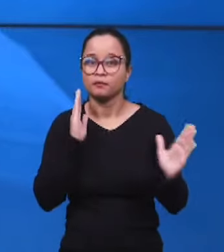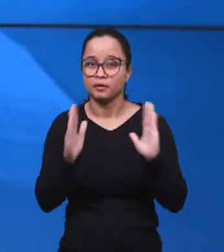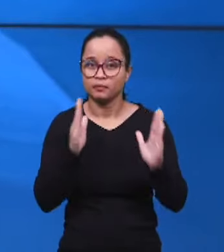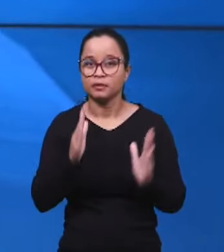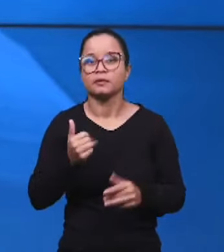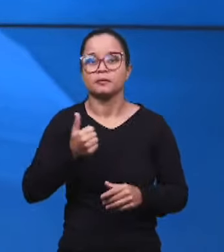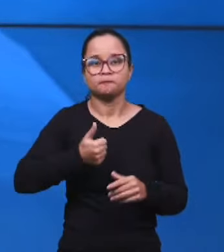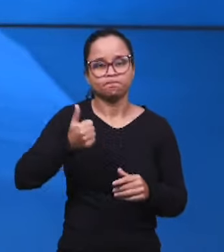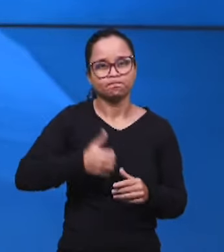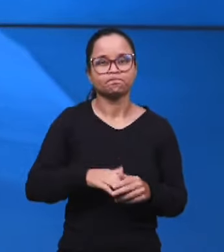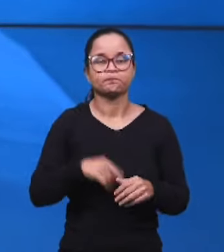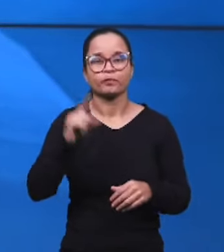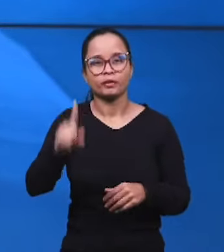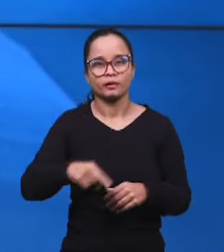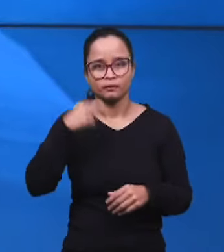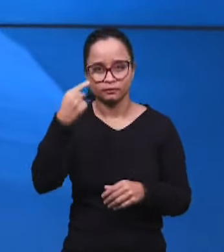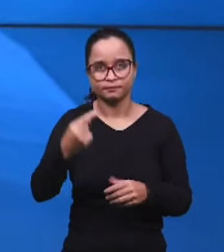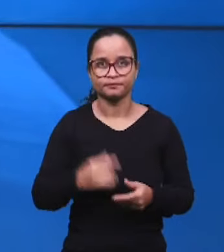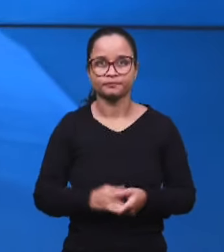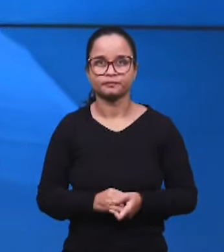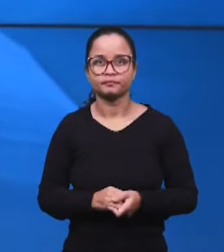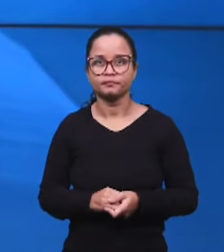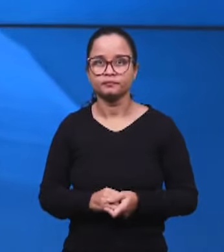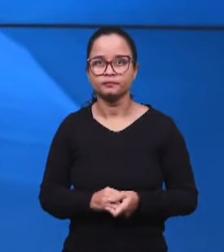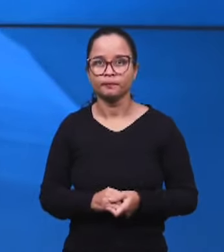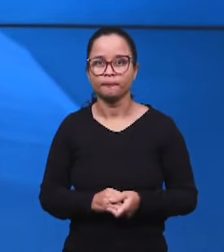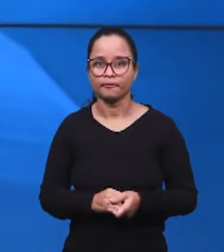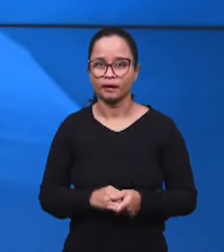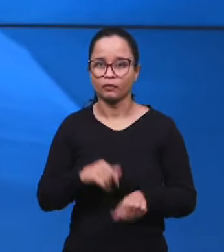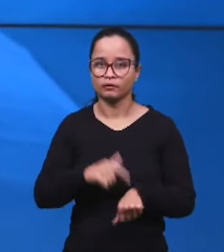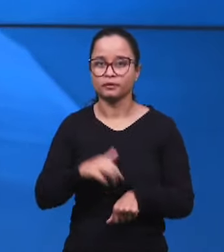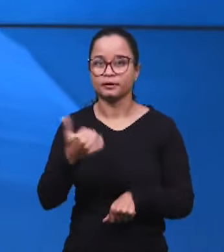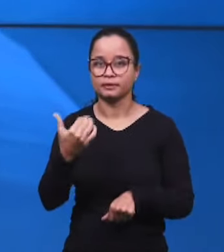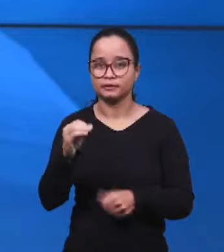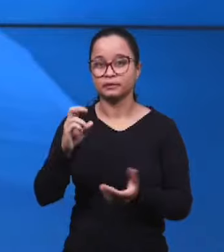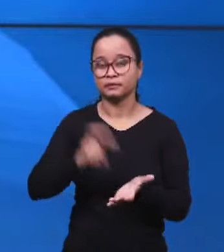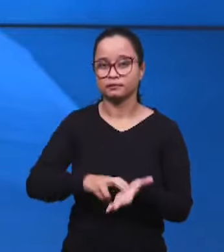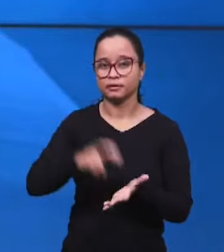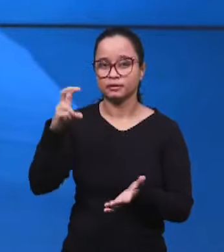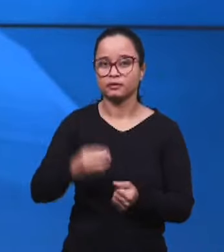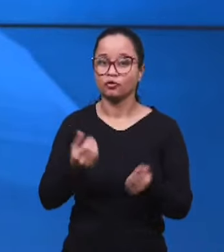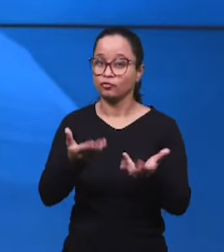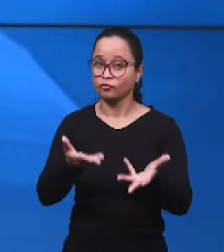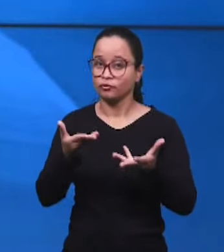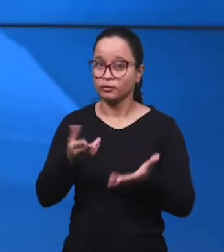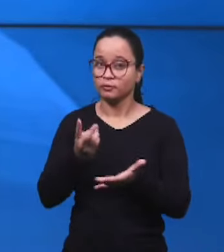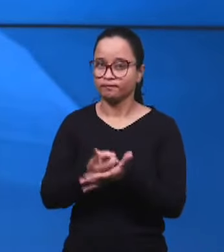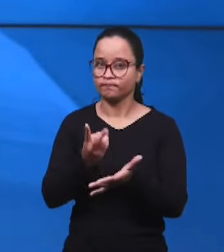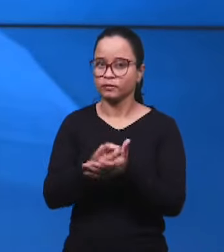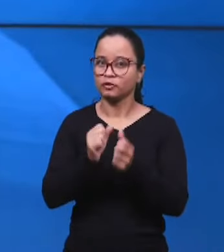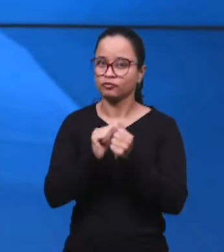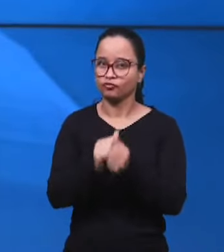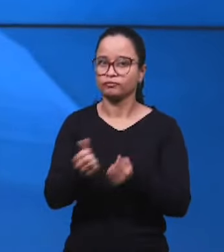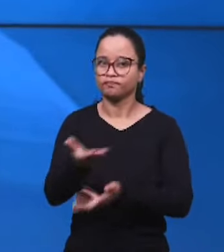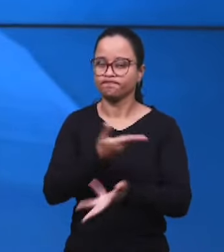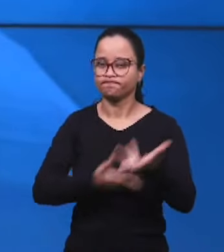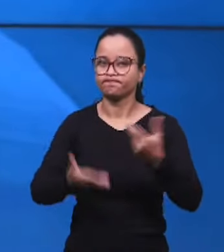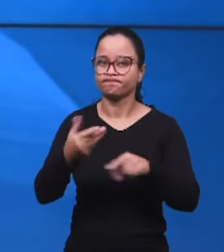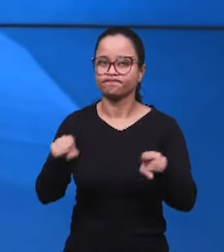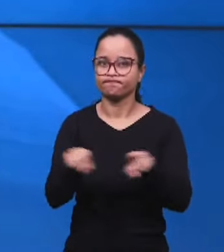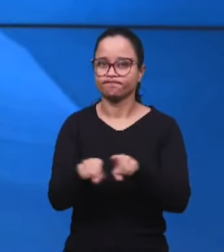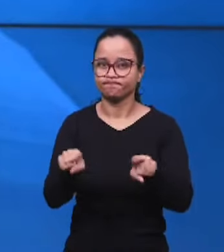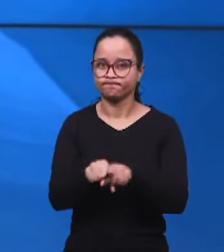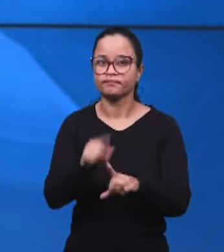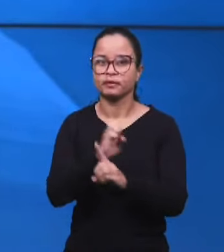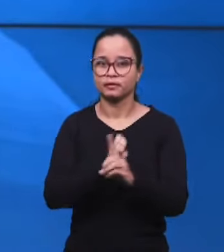primeira parte da manhã. E logo depois, daqui a pouco, às 10 horas da manhã, eu te convido para continuar conosco, para participar